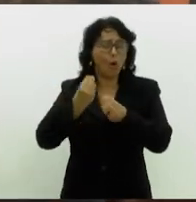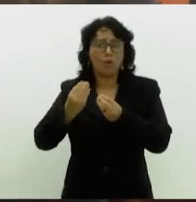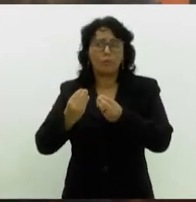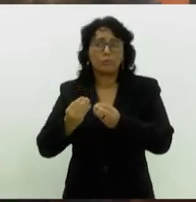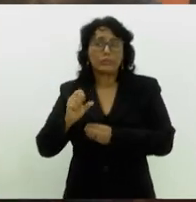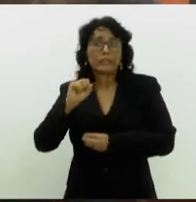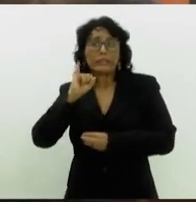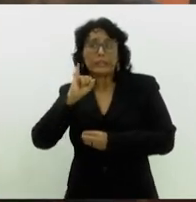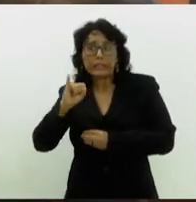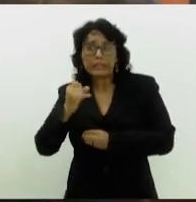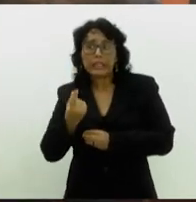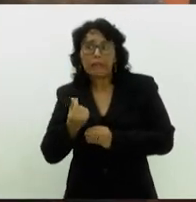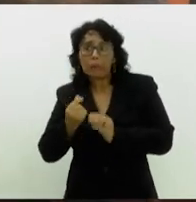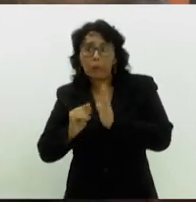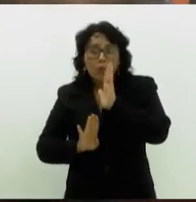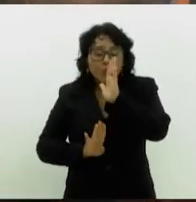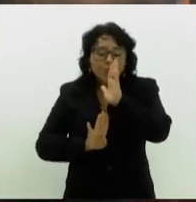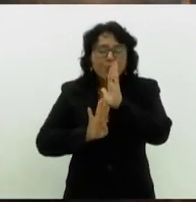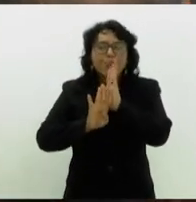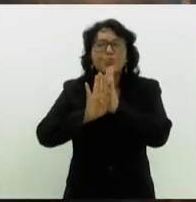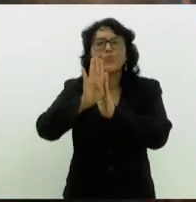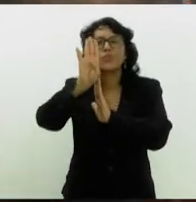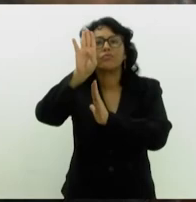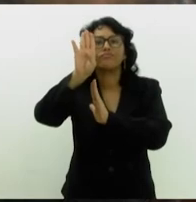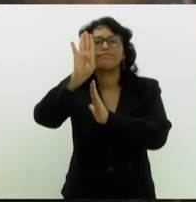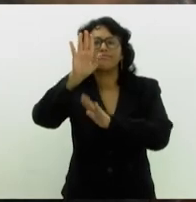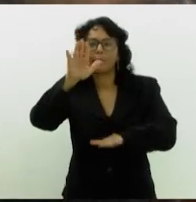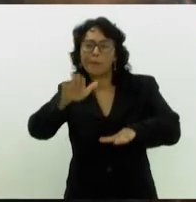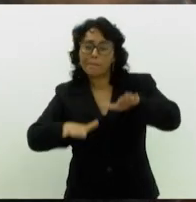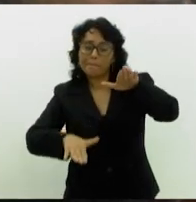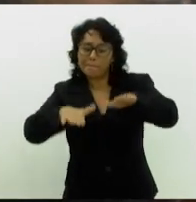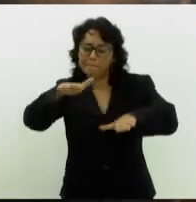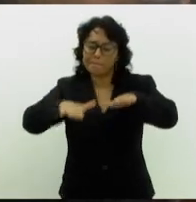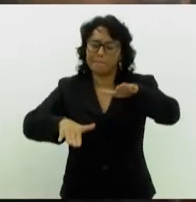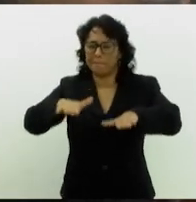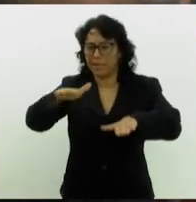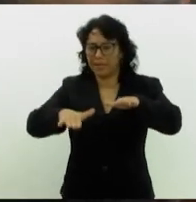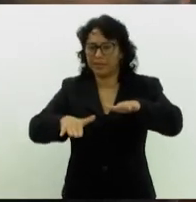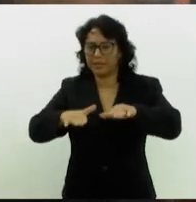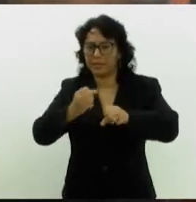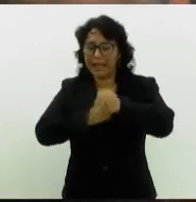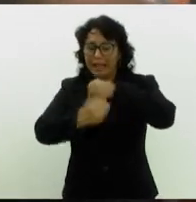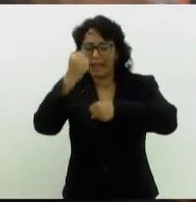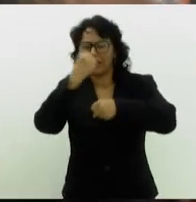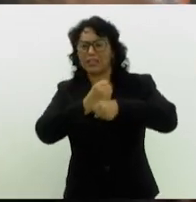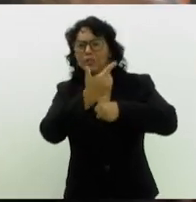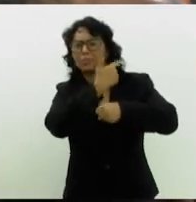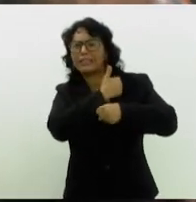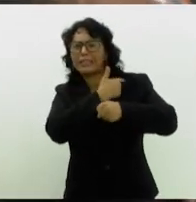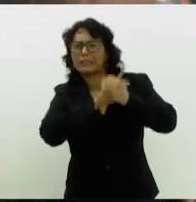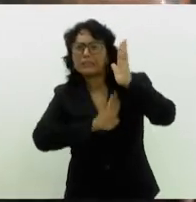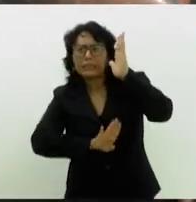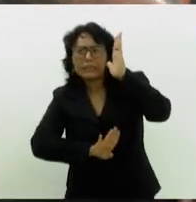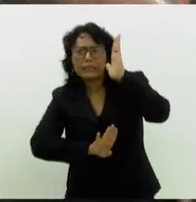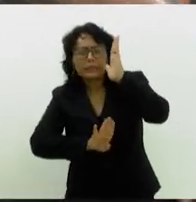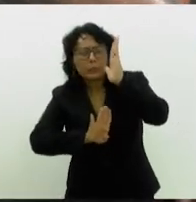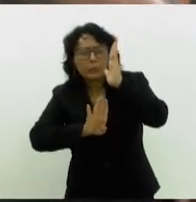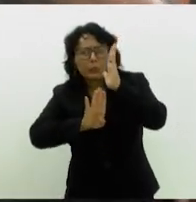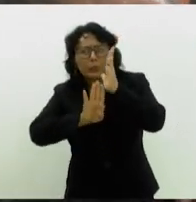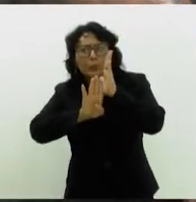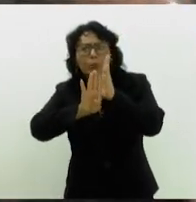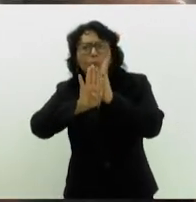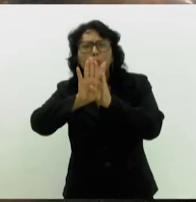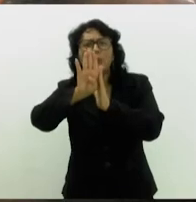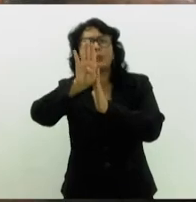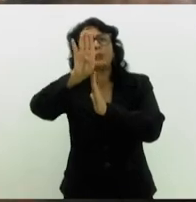corrente líquida for acima da inflação e o Por que no ano passado o crescimento da receita corrente líquida que